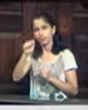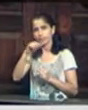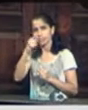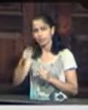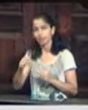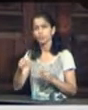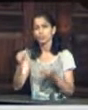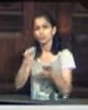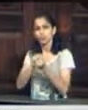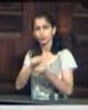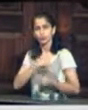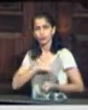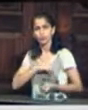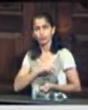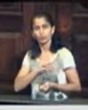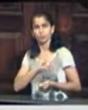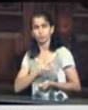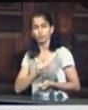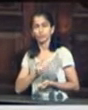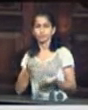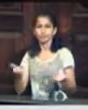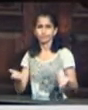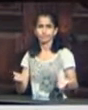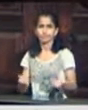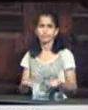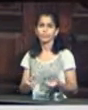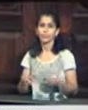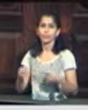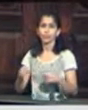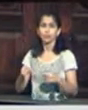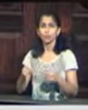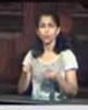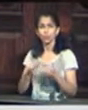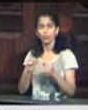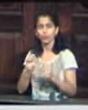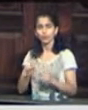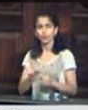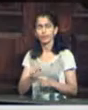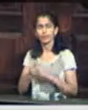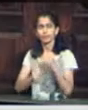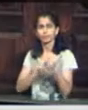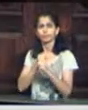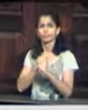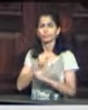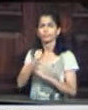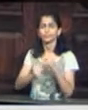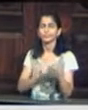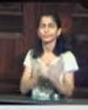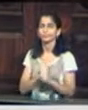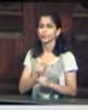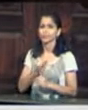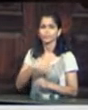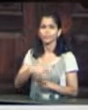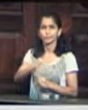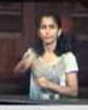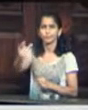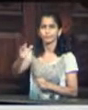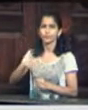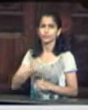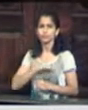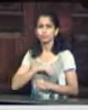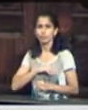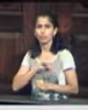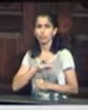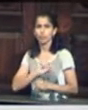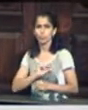nesta casa um projeto de lei que praticamente congela, por mais de uma década certamente, a possibilidade de os